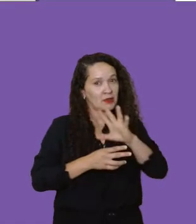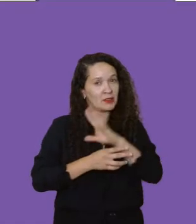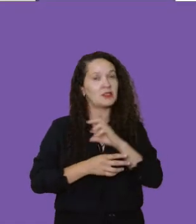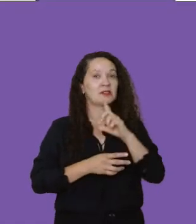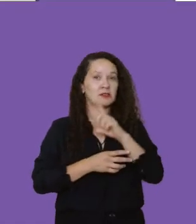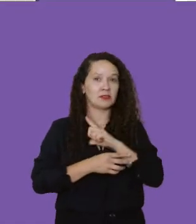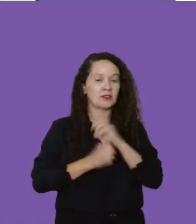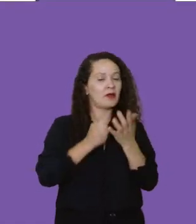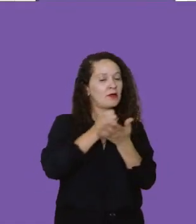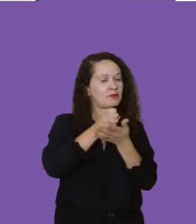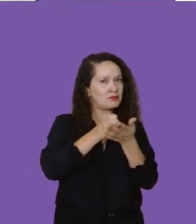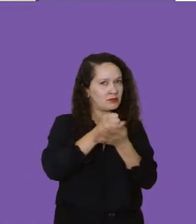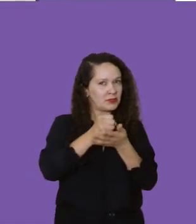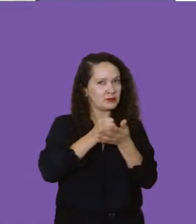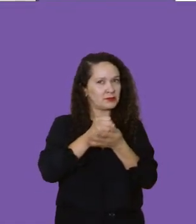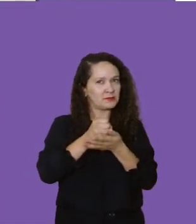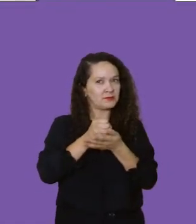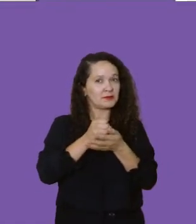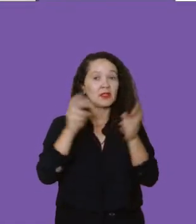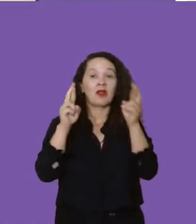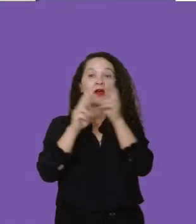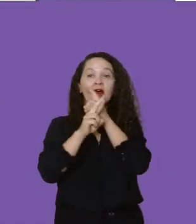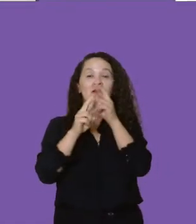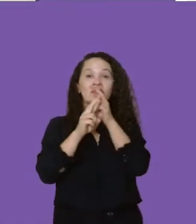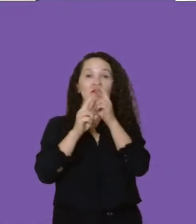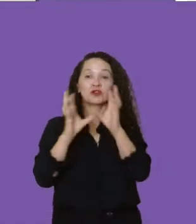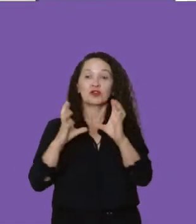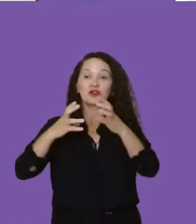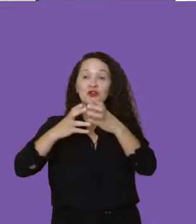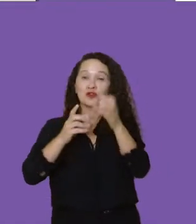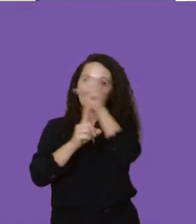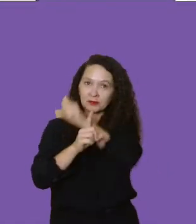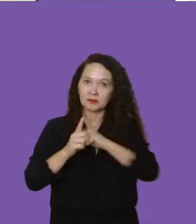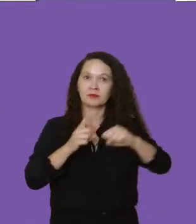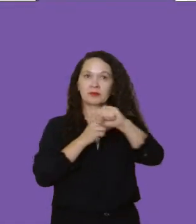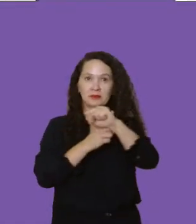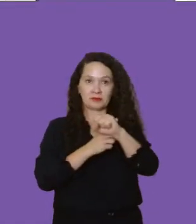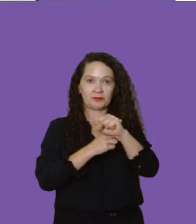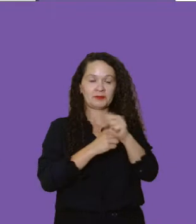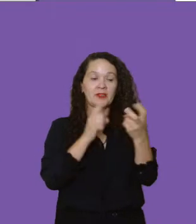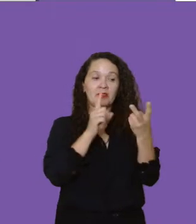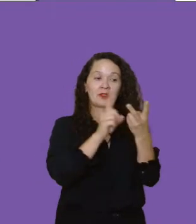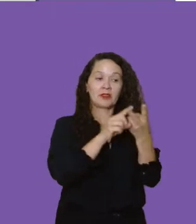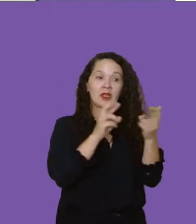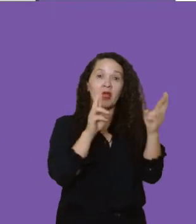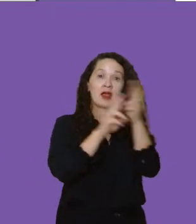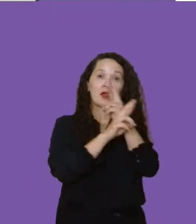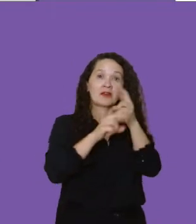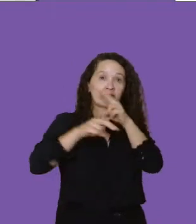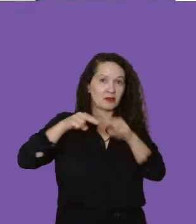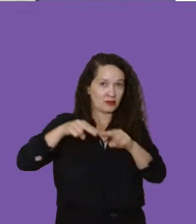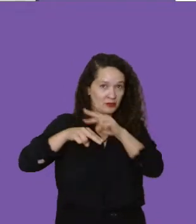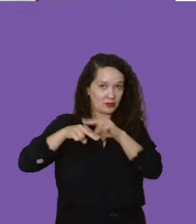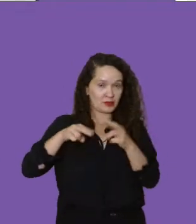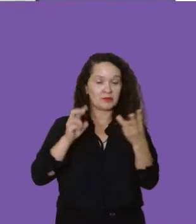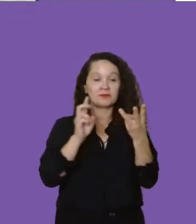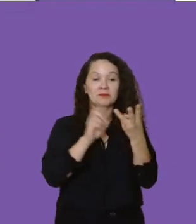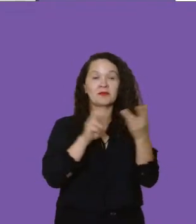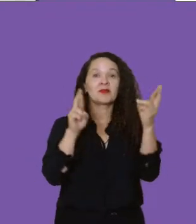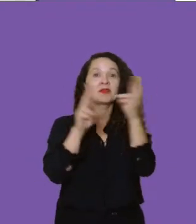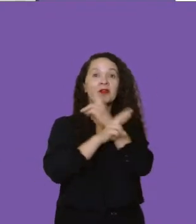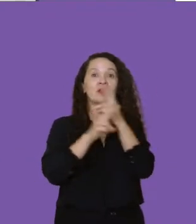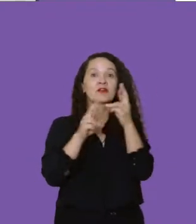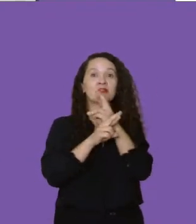são fundamentais. São as relações de classe social, as relações de gênero e as